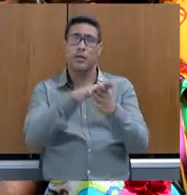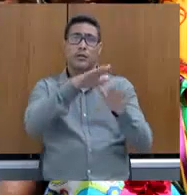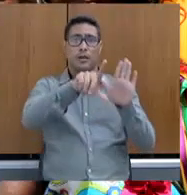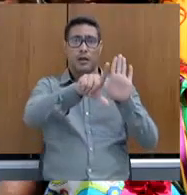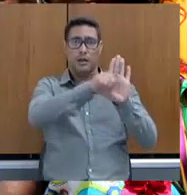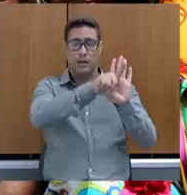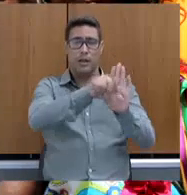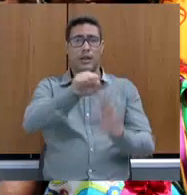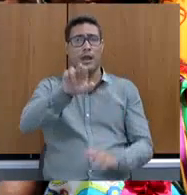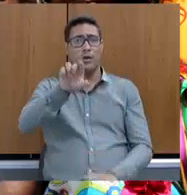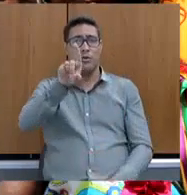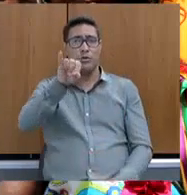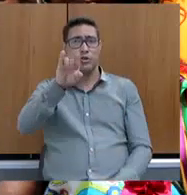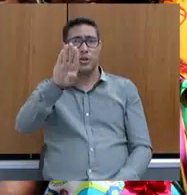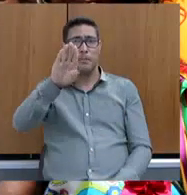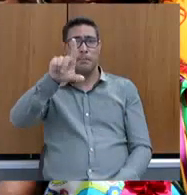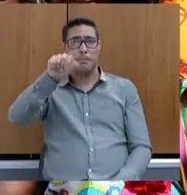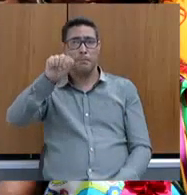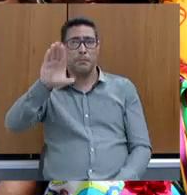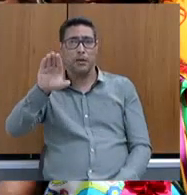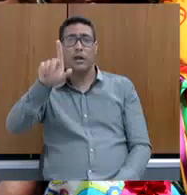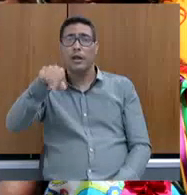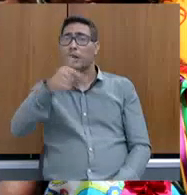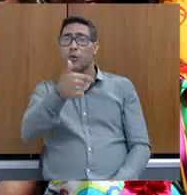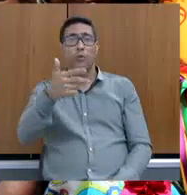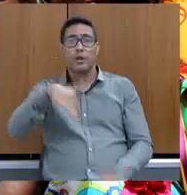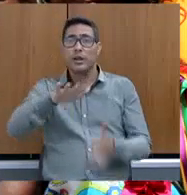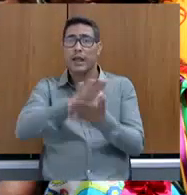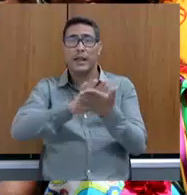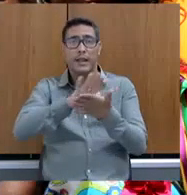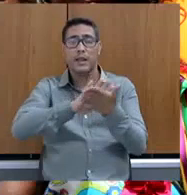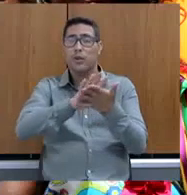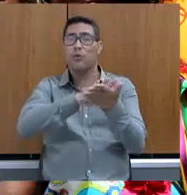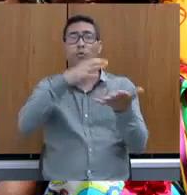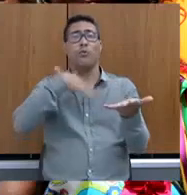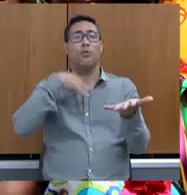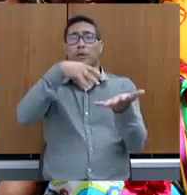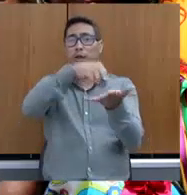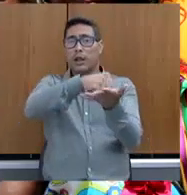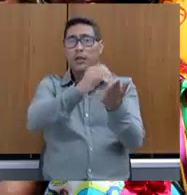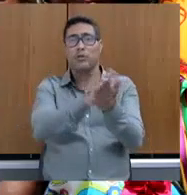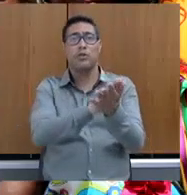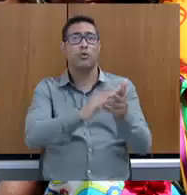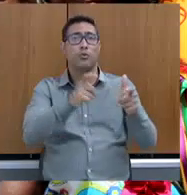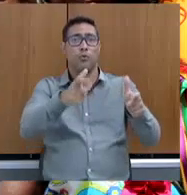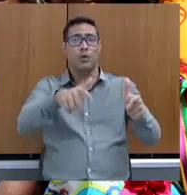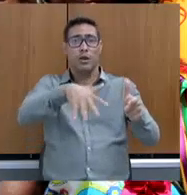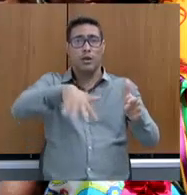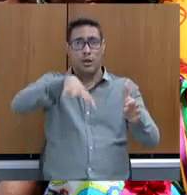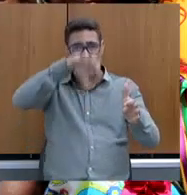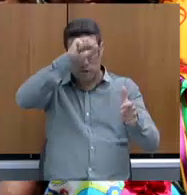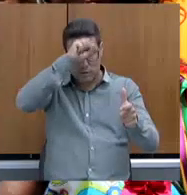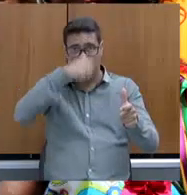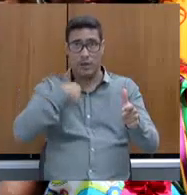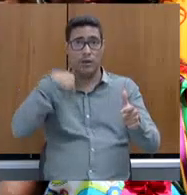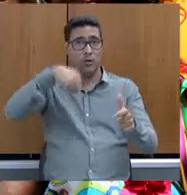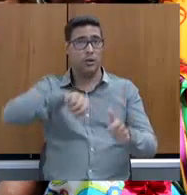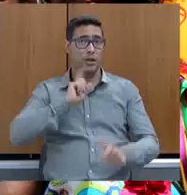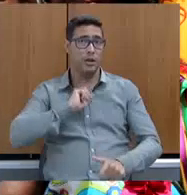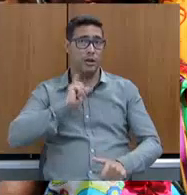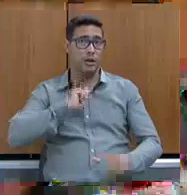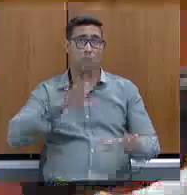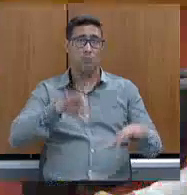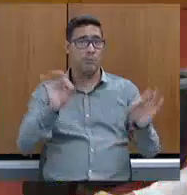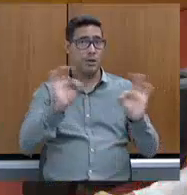de que nós não tínhamos cadastro de nenhum terreiro em Minas Gerais nós não tínhamos cadastro das